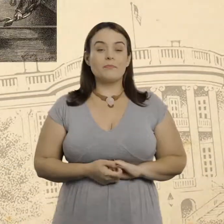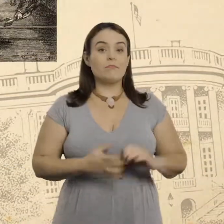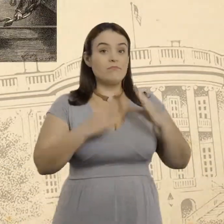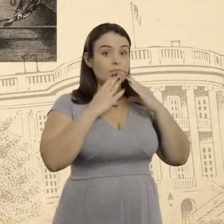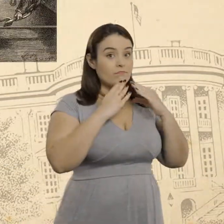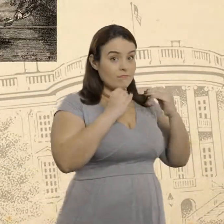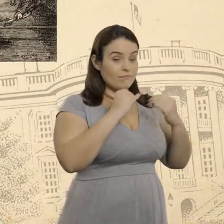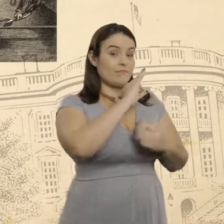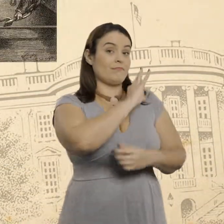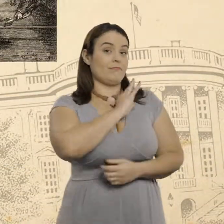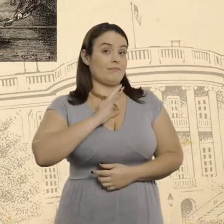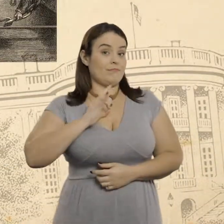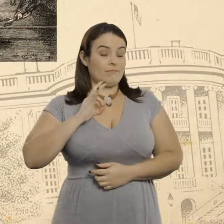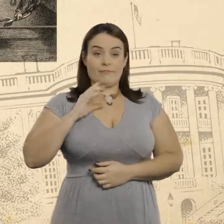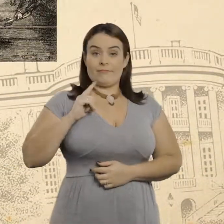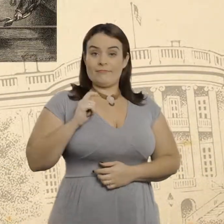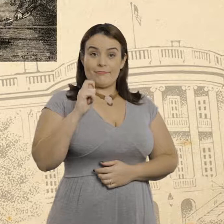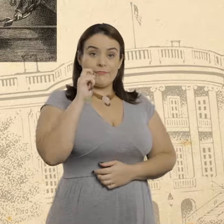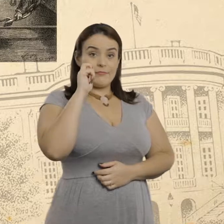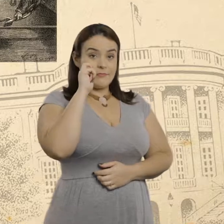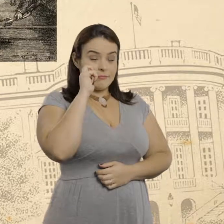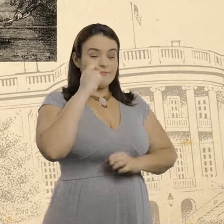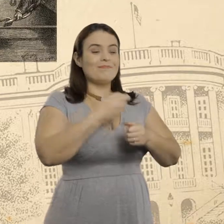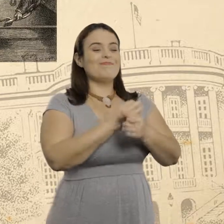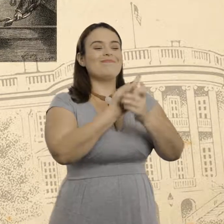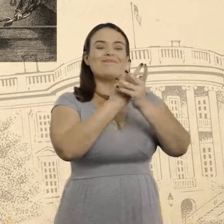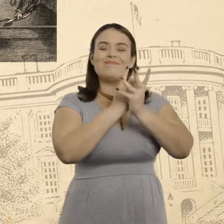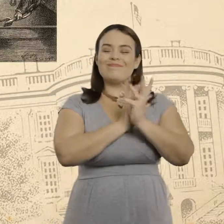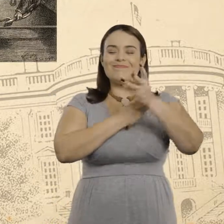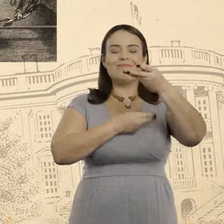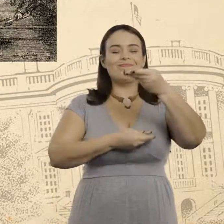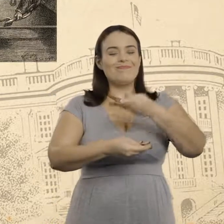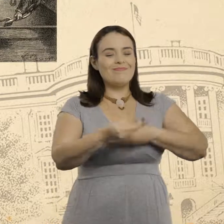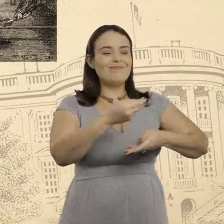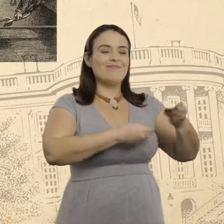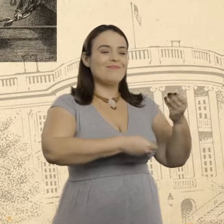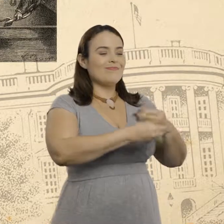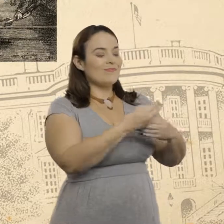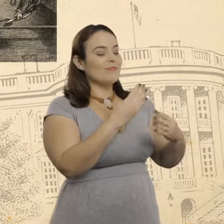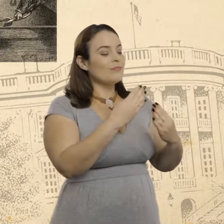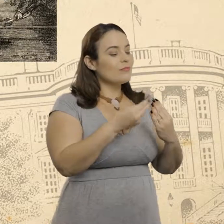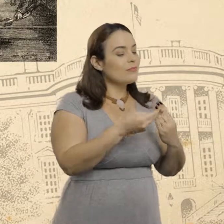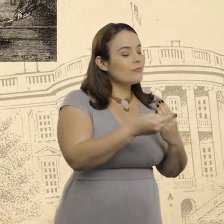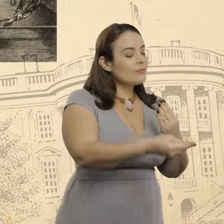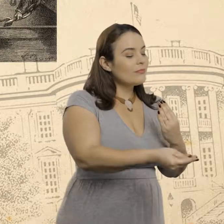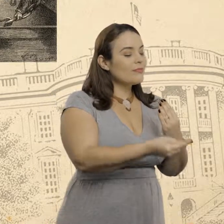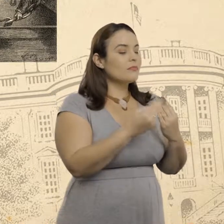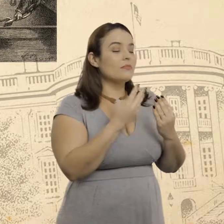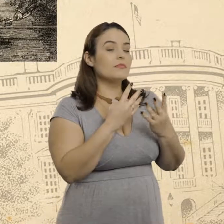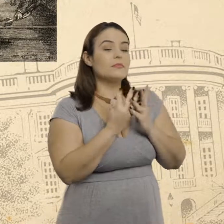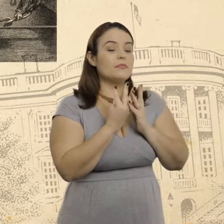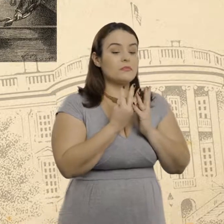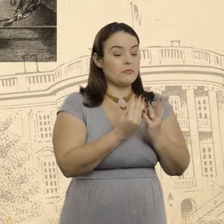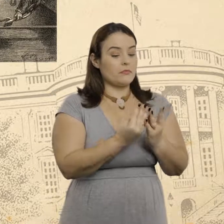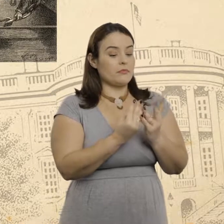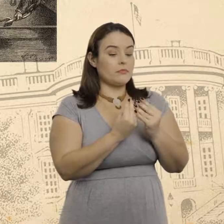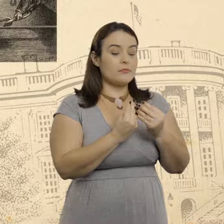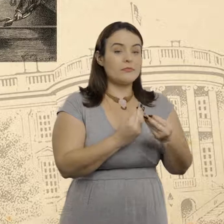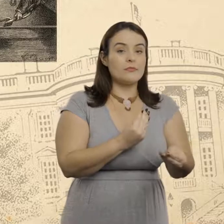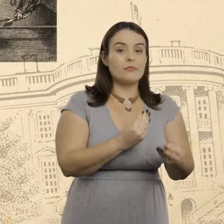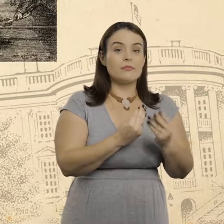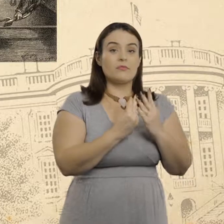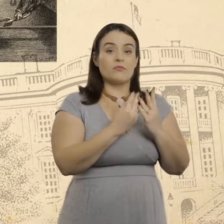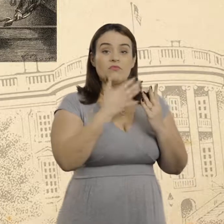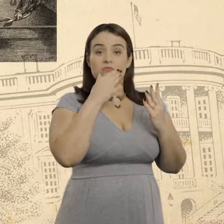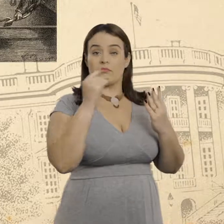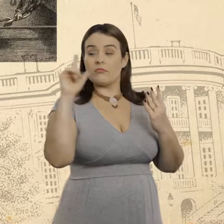O Sr. Fogg, Aouda e o detetive Fix estavam jogando baralho no vagão. De repente, um homem se aproximou